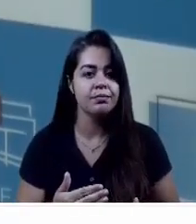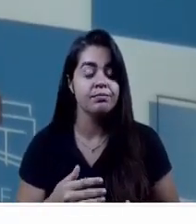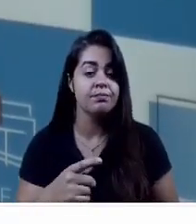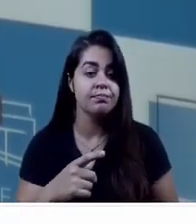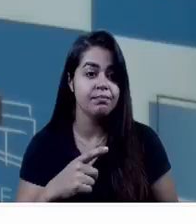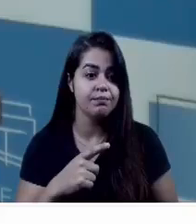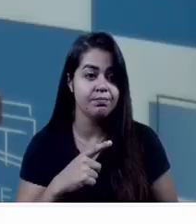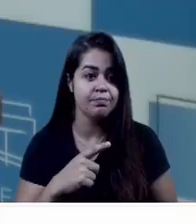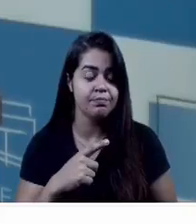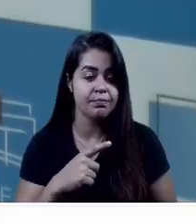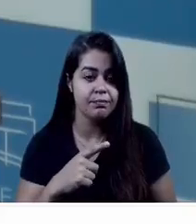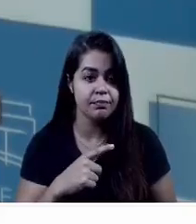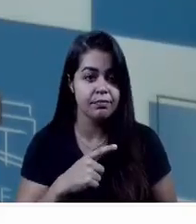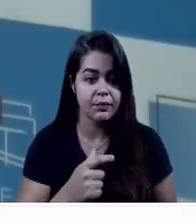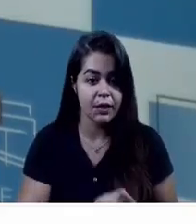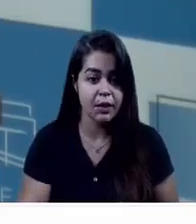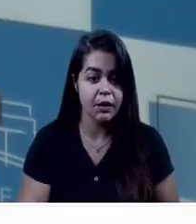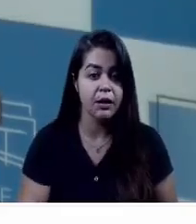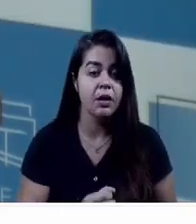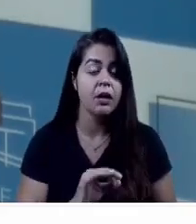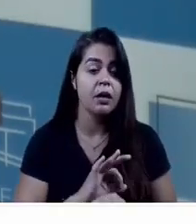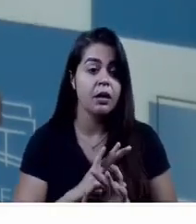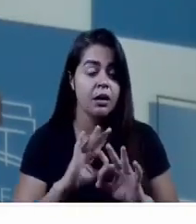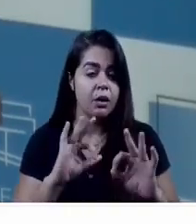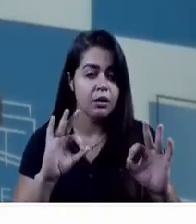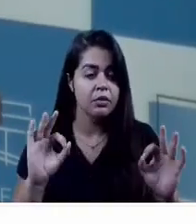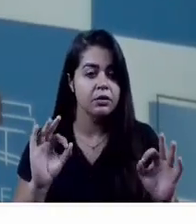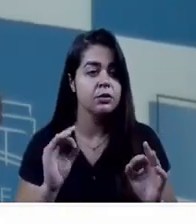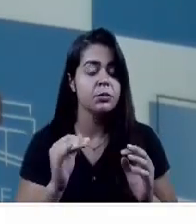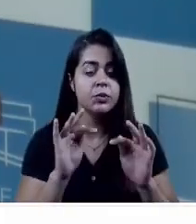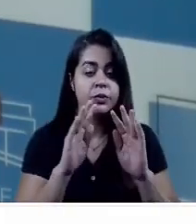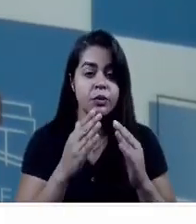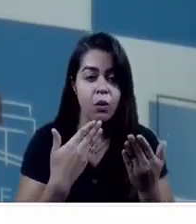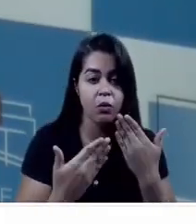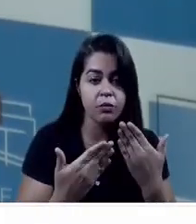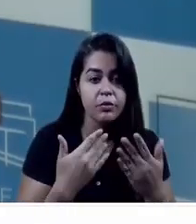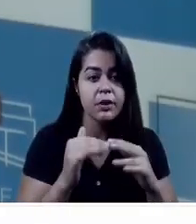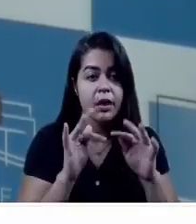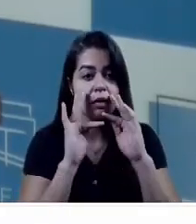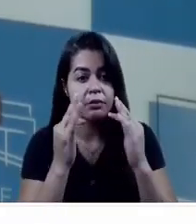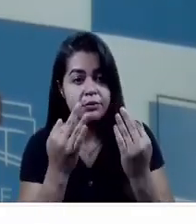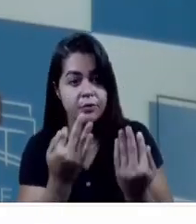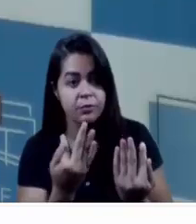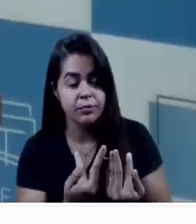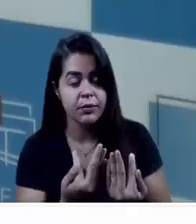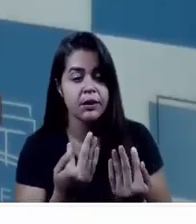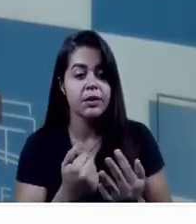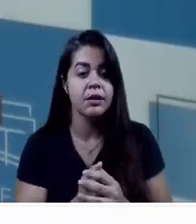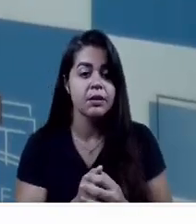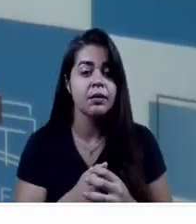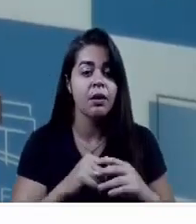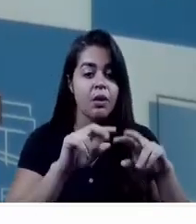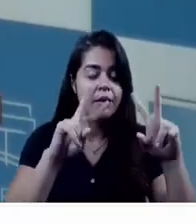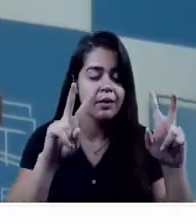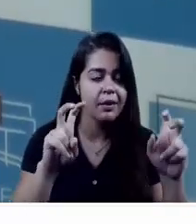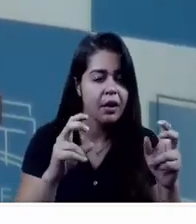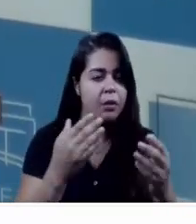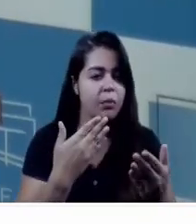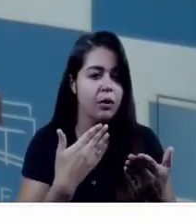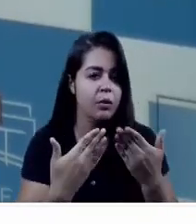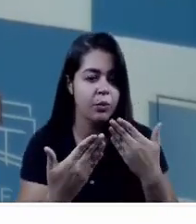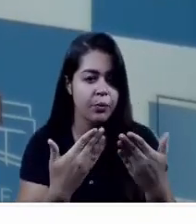conversar com as famílias, com as entidades de Franca que tratam desse tema, chamando aí, não sei se necessariamente uma audiência